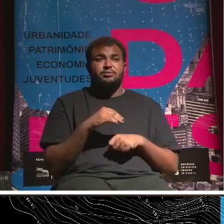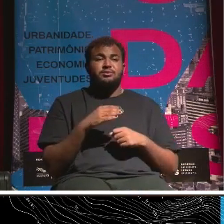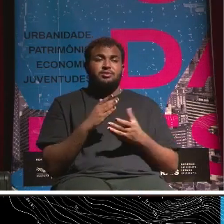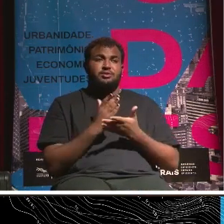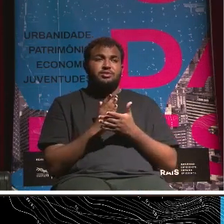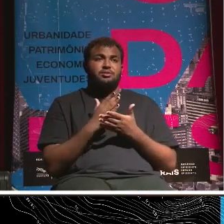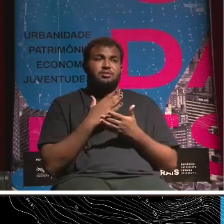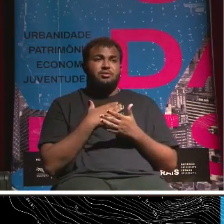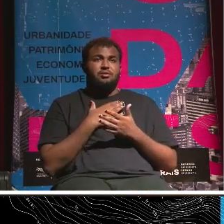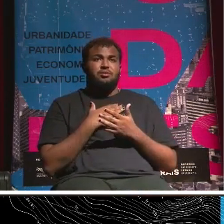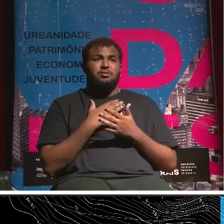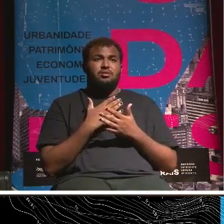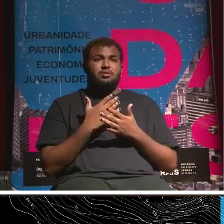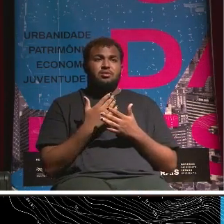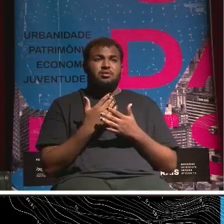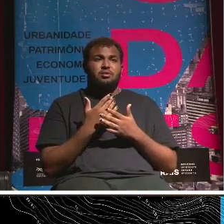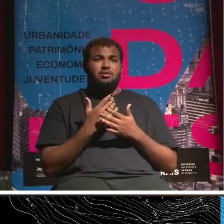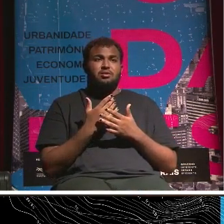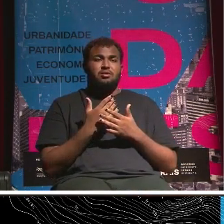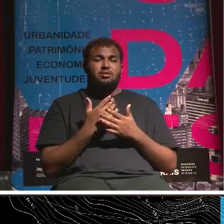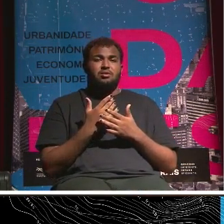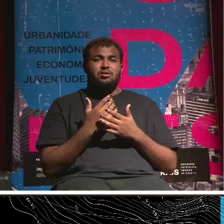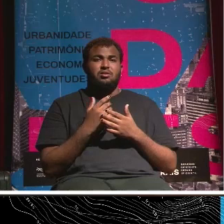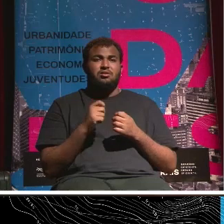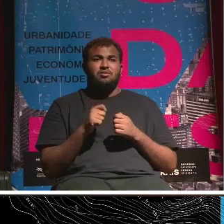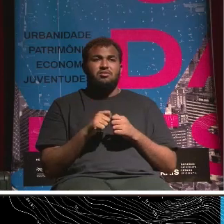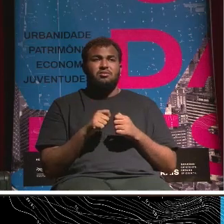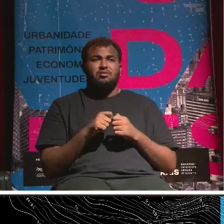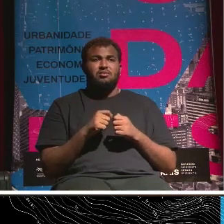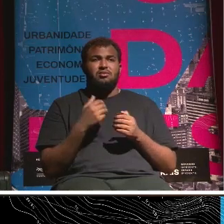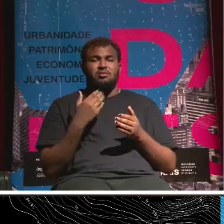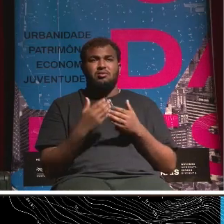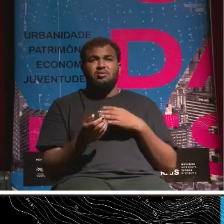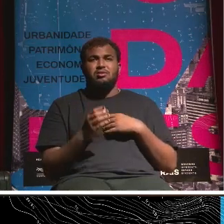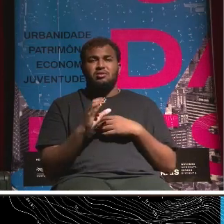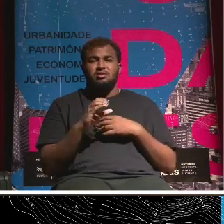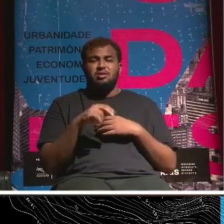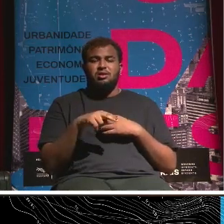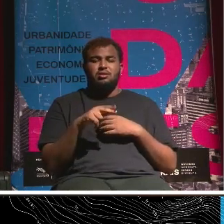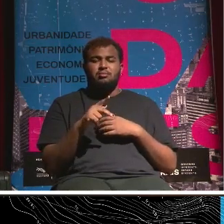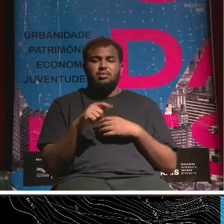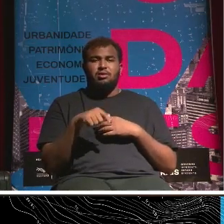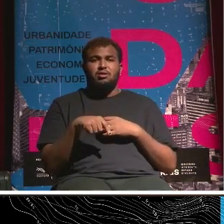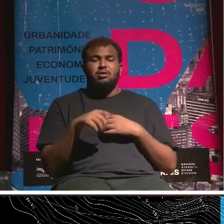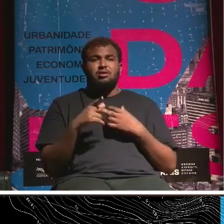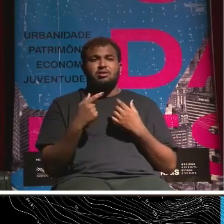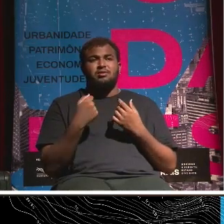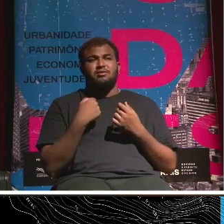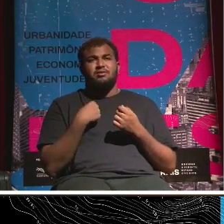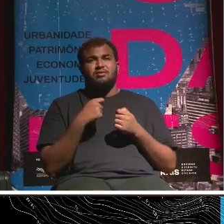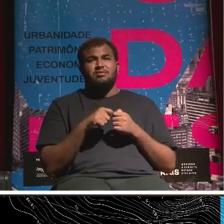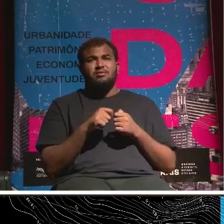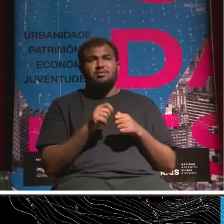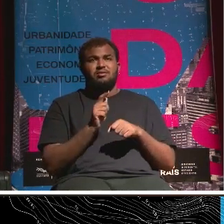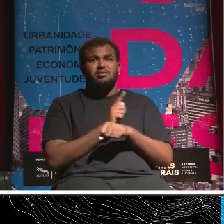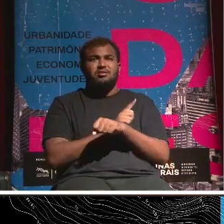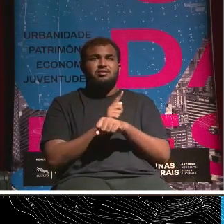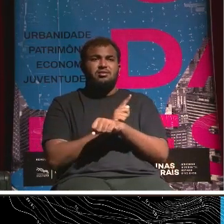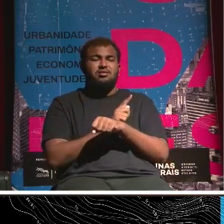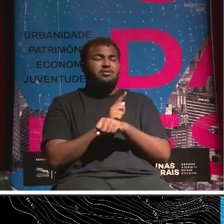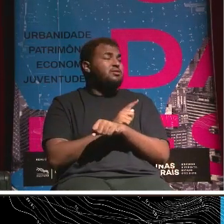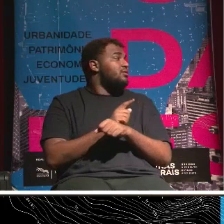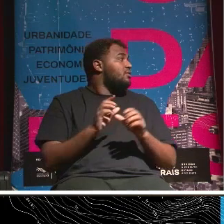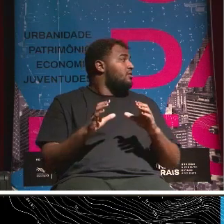né? Fui dessa leva que cortaram a minha bolsa do CNPq, fui fazer uma gestão de um grupo empresarial